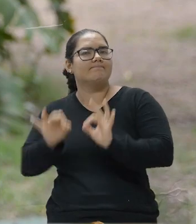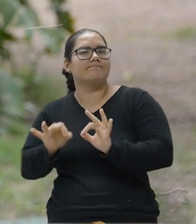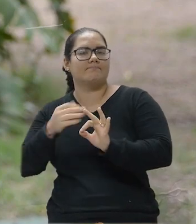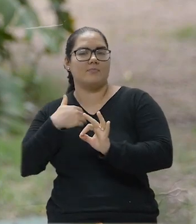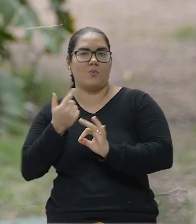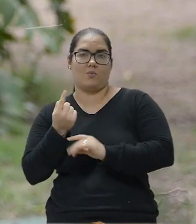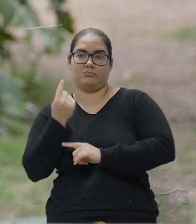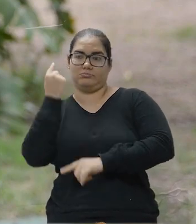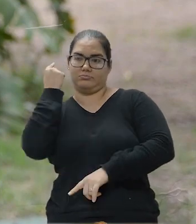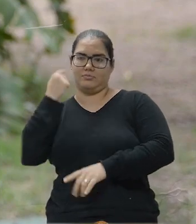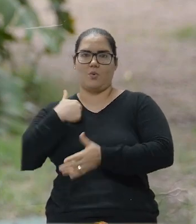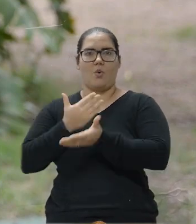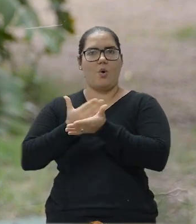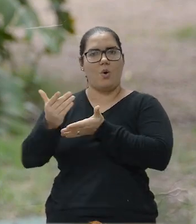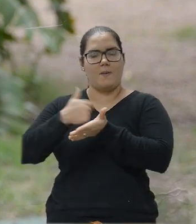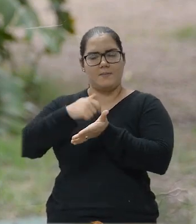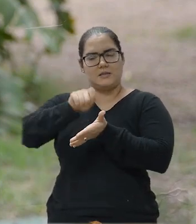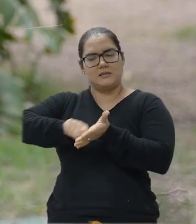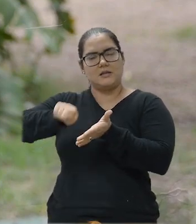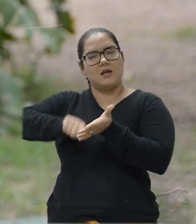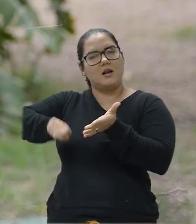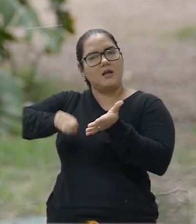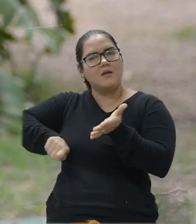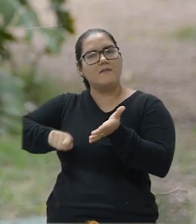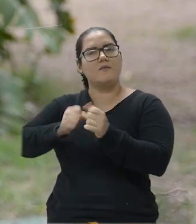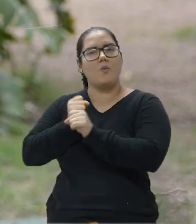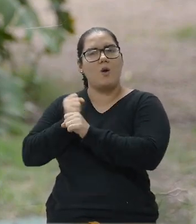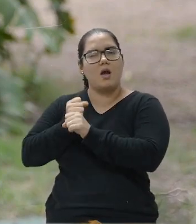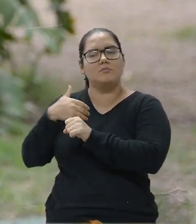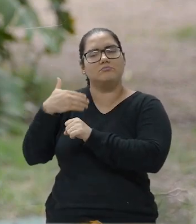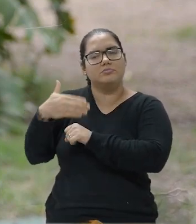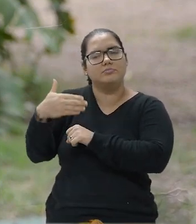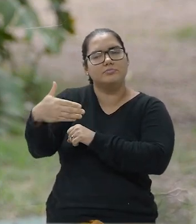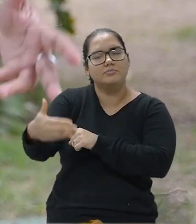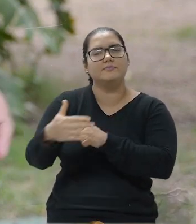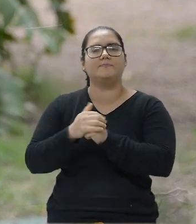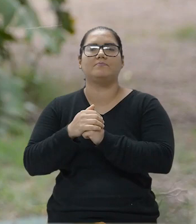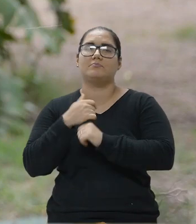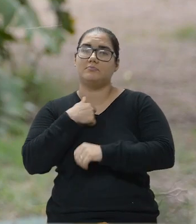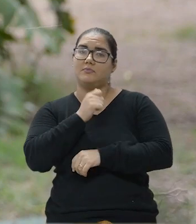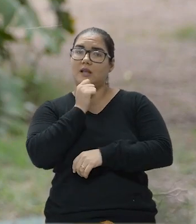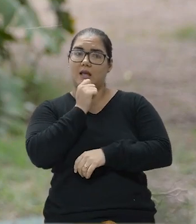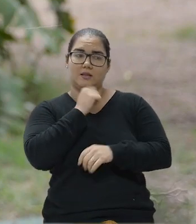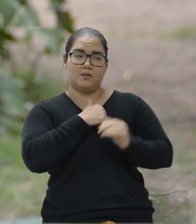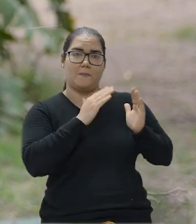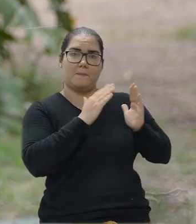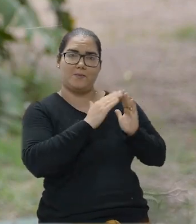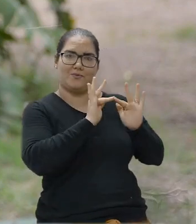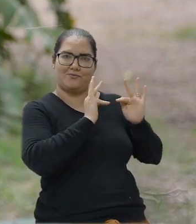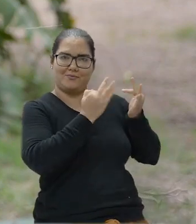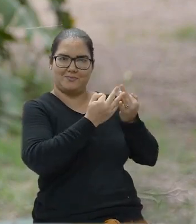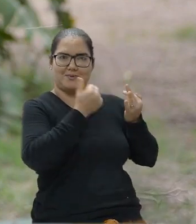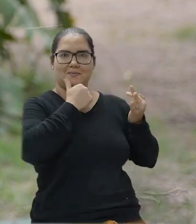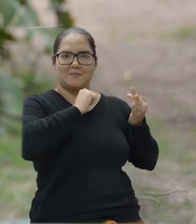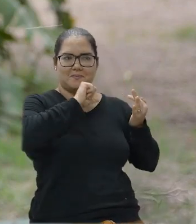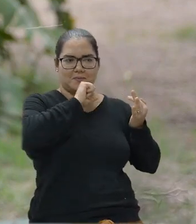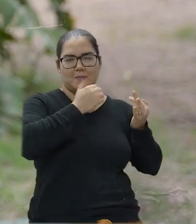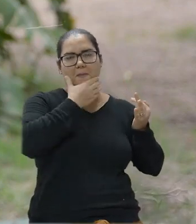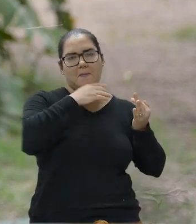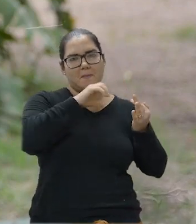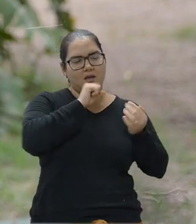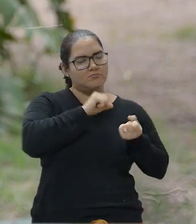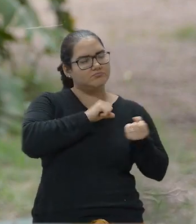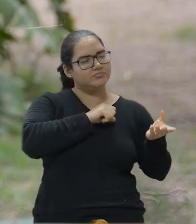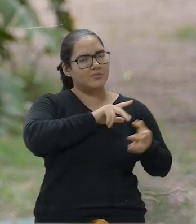vívidas da época em que comecei a escrever e os anos que se seguiram. Ainda morava na casa dos